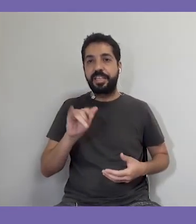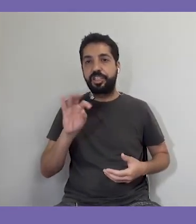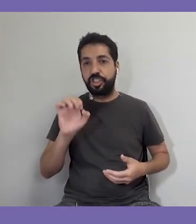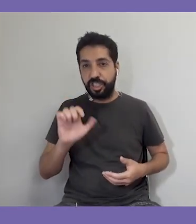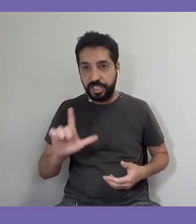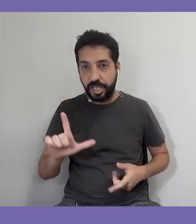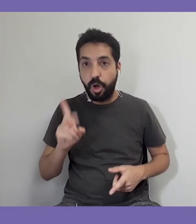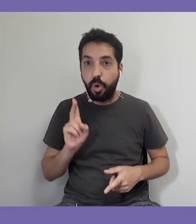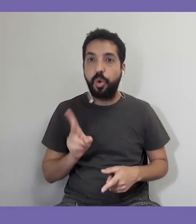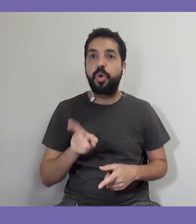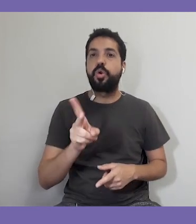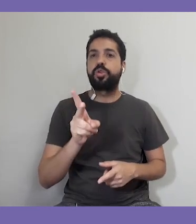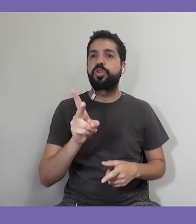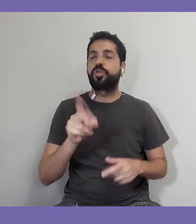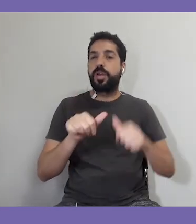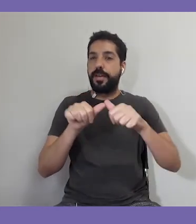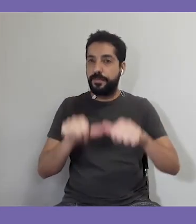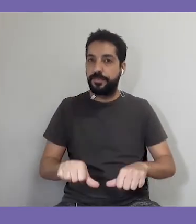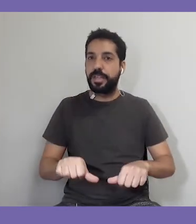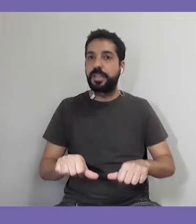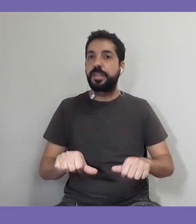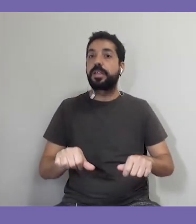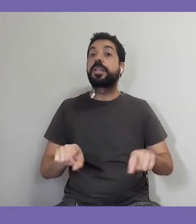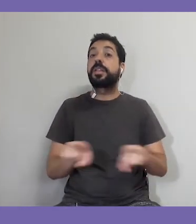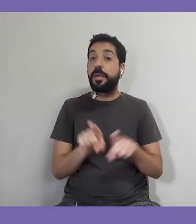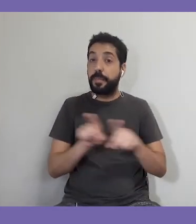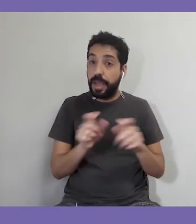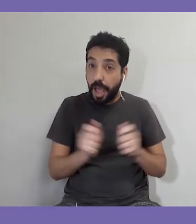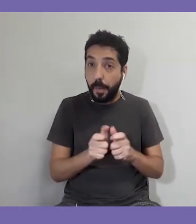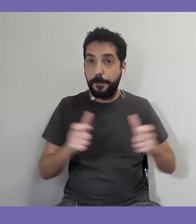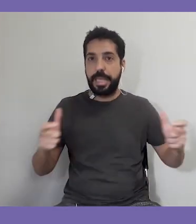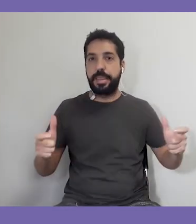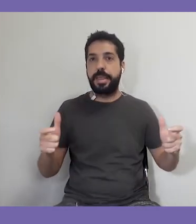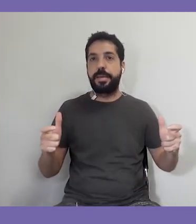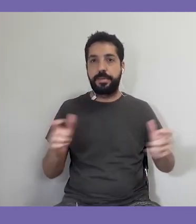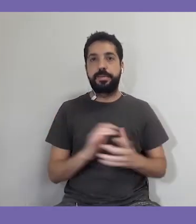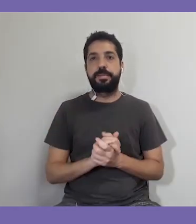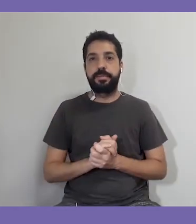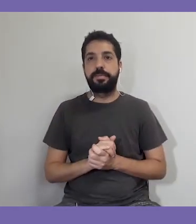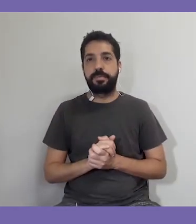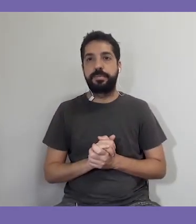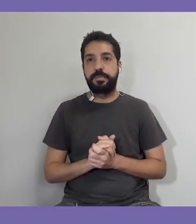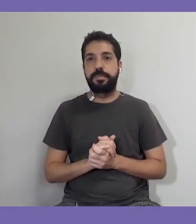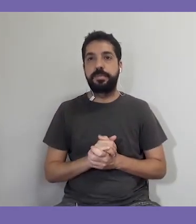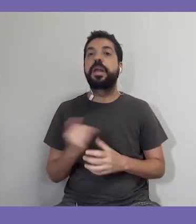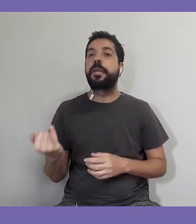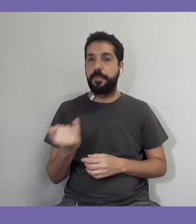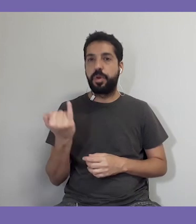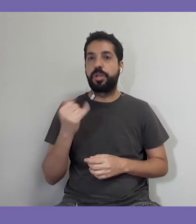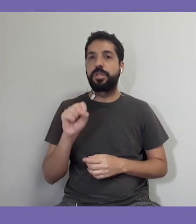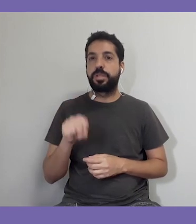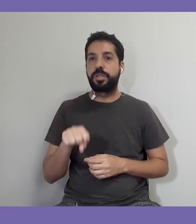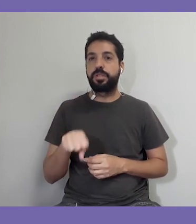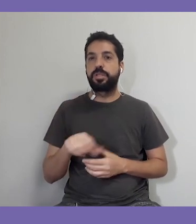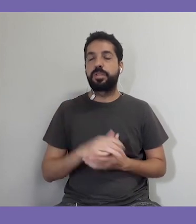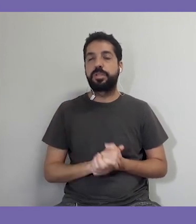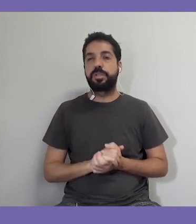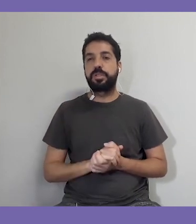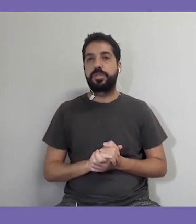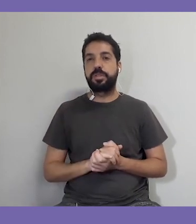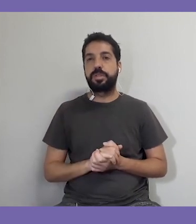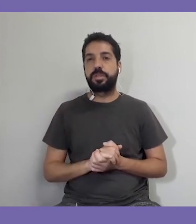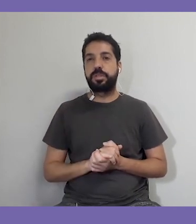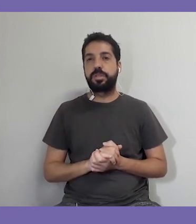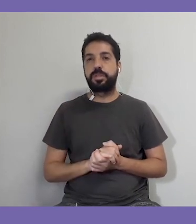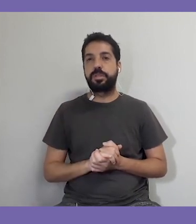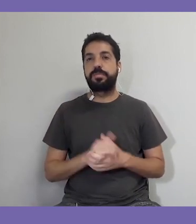editais sejam mantidos e estendidos, principalmente, né, ampliados. Sim, sim, muito importante.